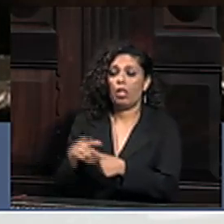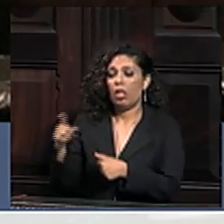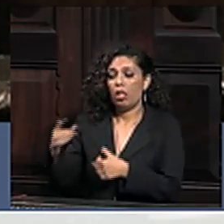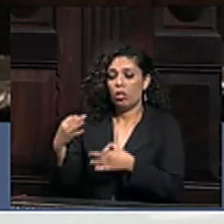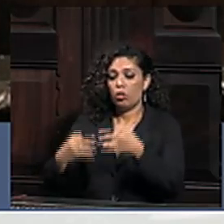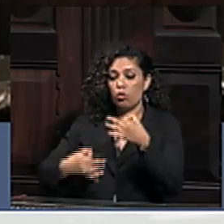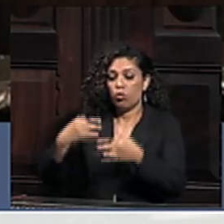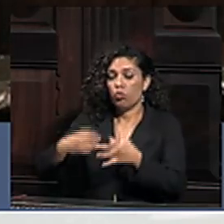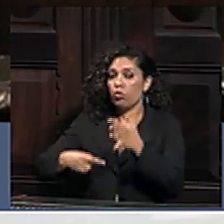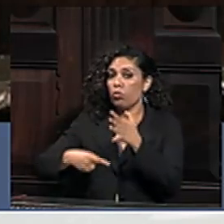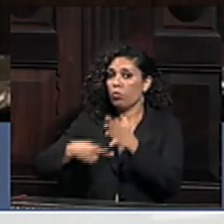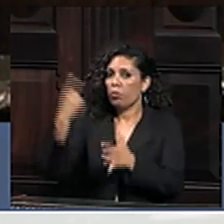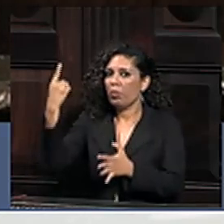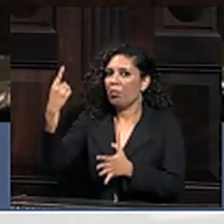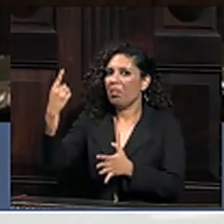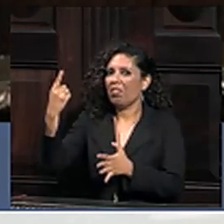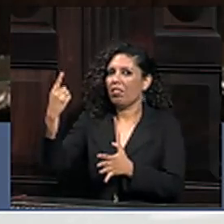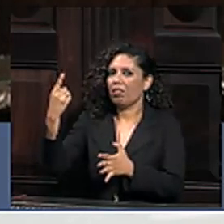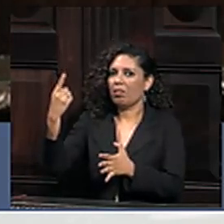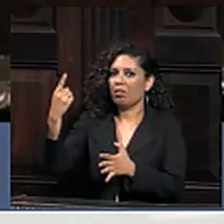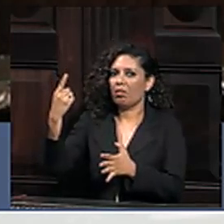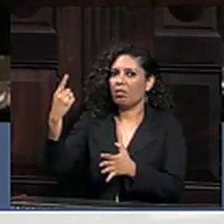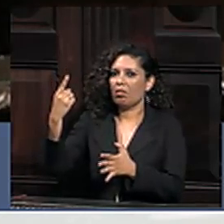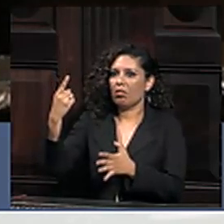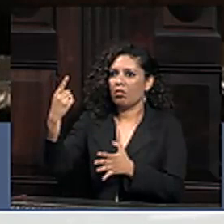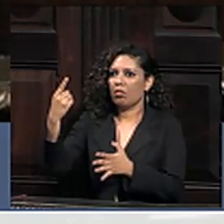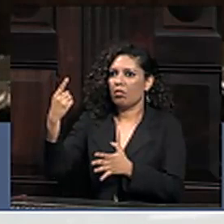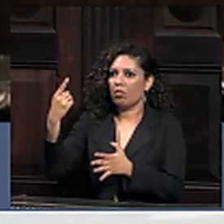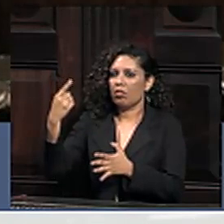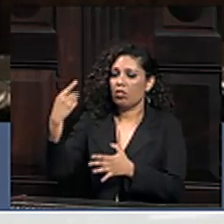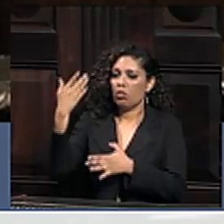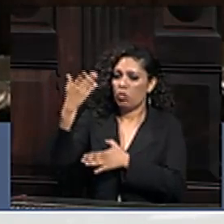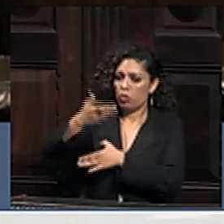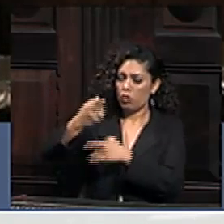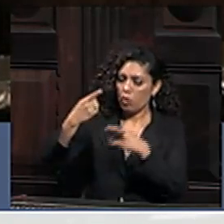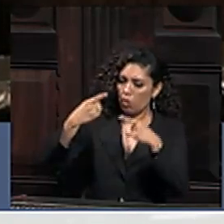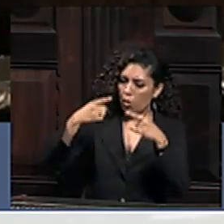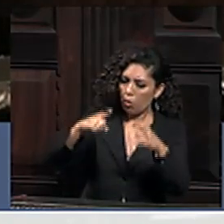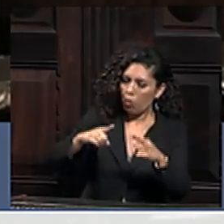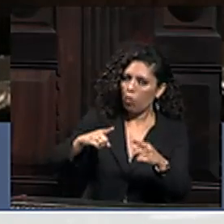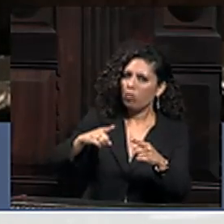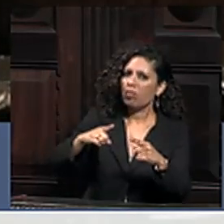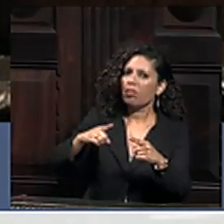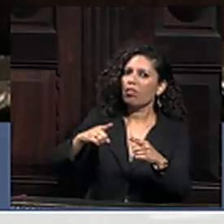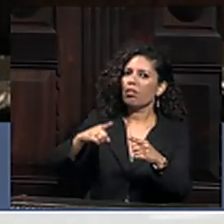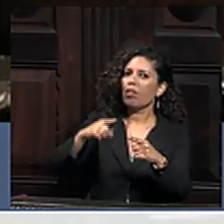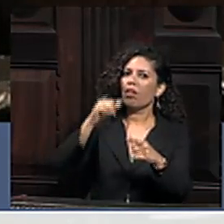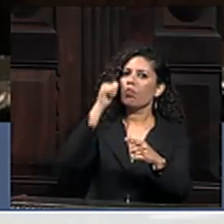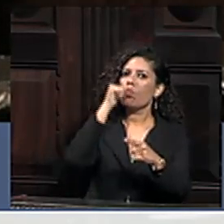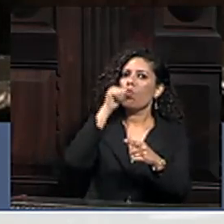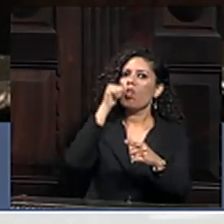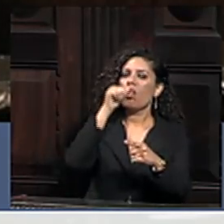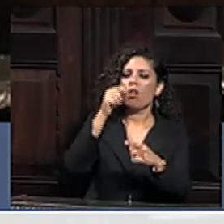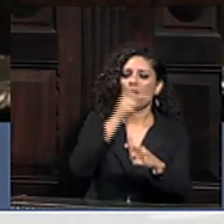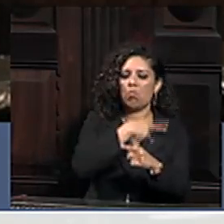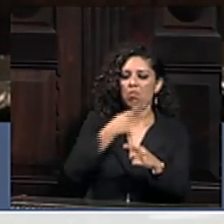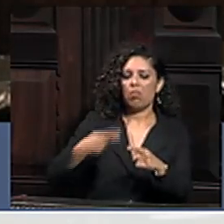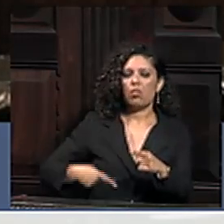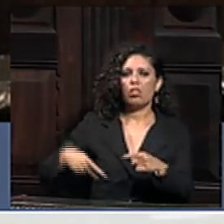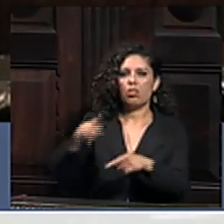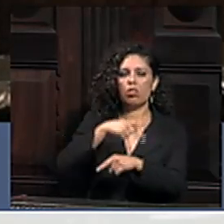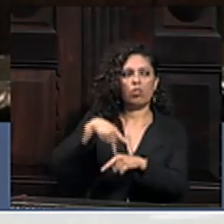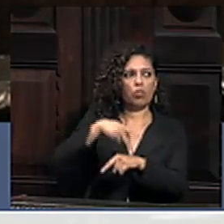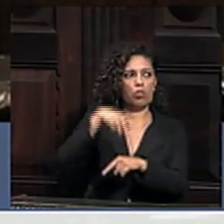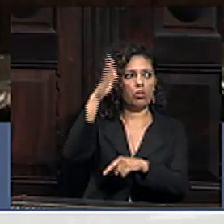presidindo a República de Curitiba, interceptar a primeira magistrada da República. Ora, se isso não